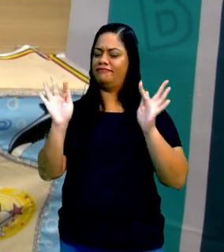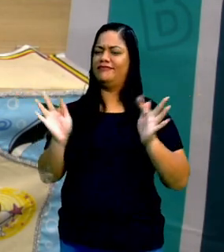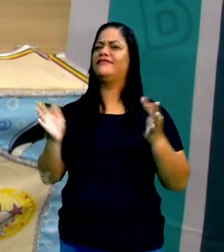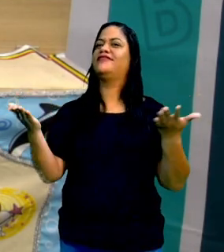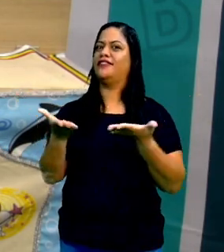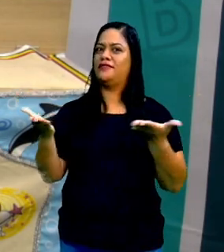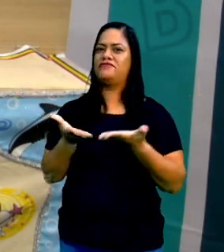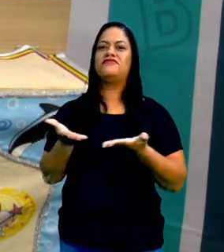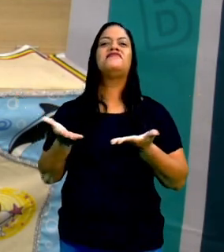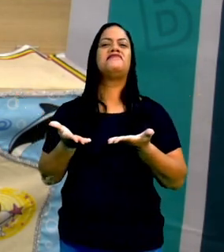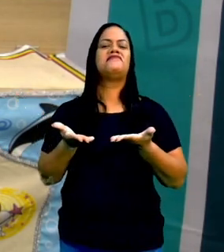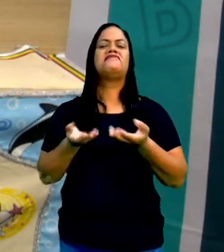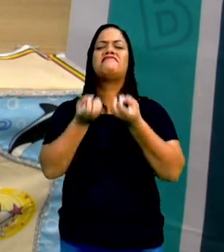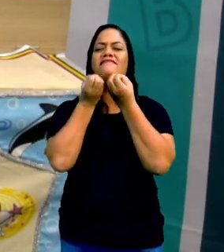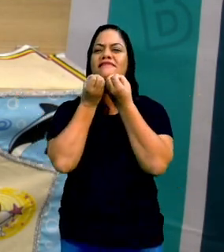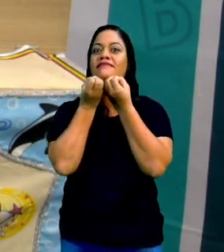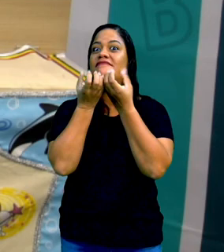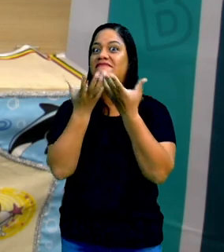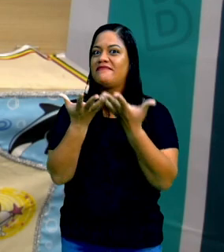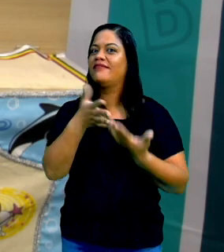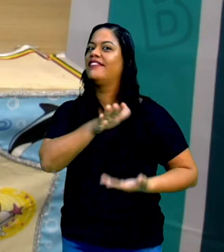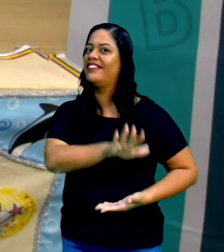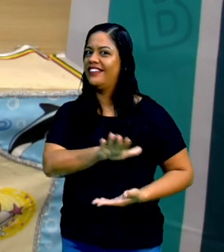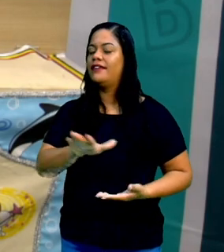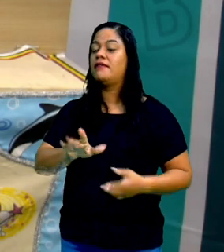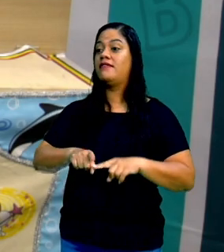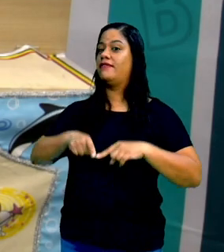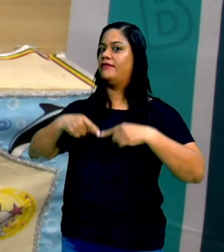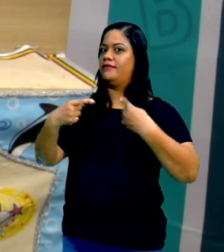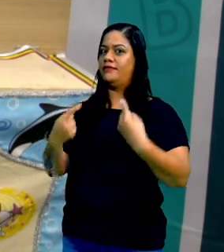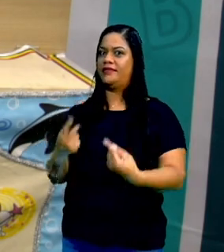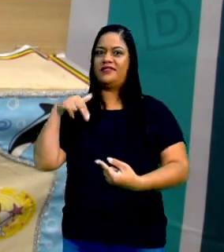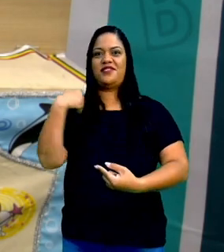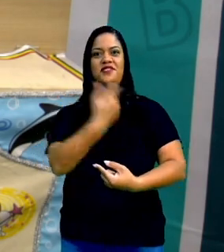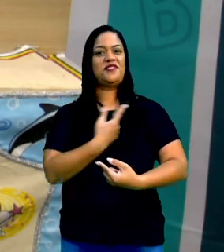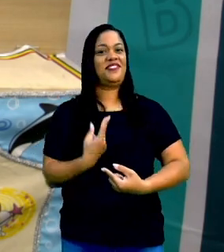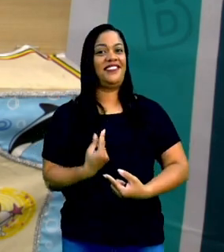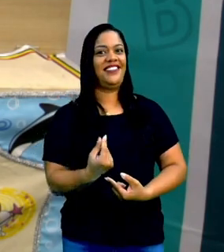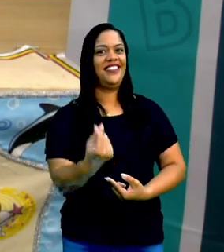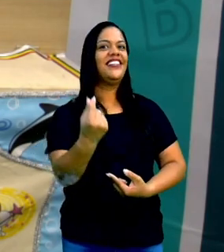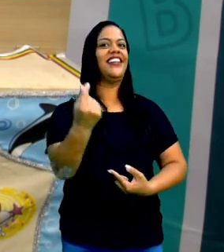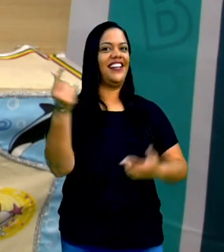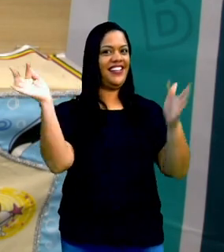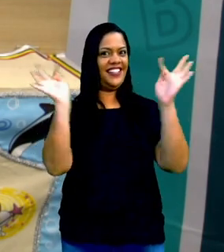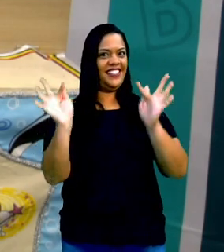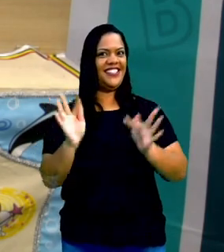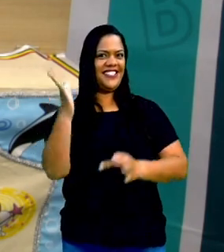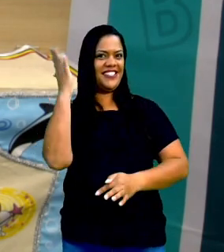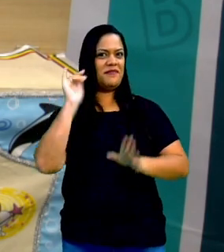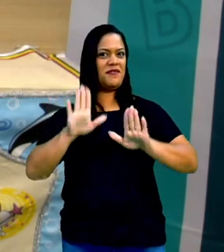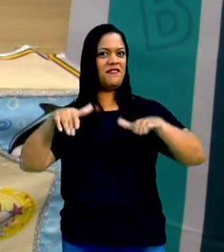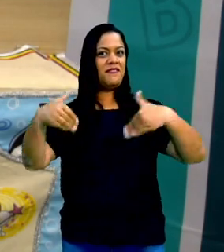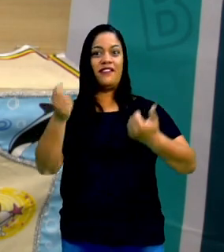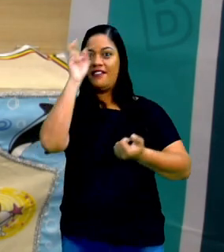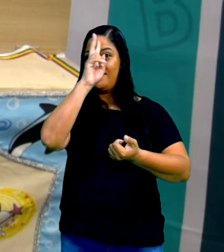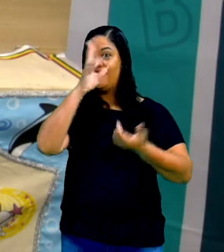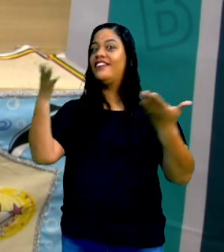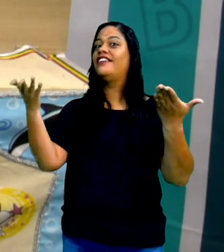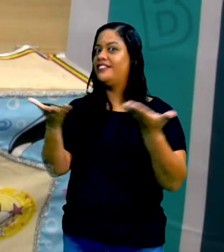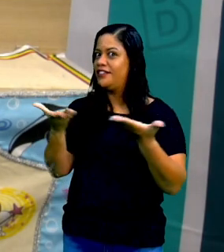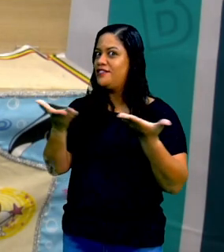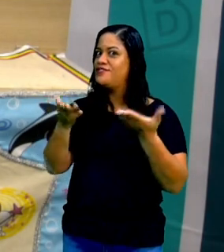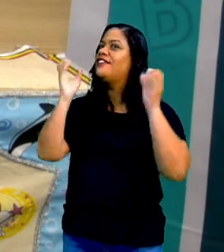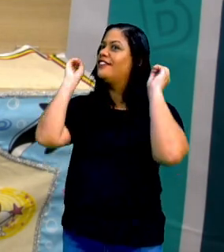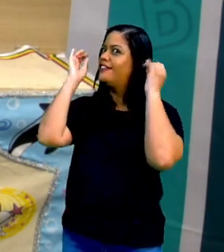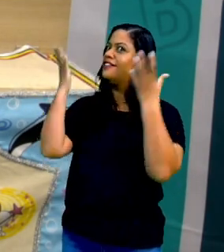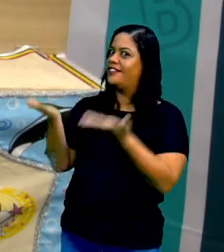tá muito, muito boa, crianças! Mas pra gente continuar com essa animação e saber qual é a história de hoje, né,